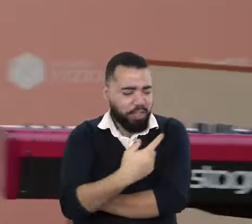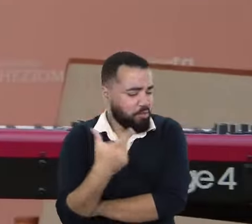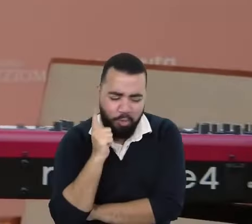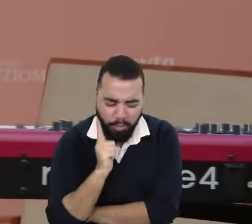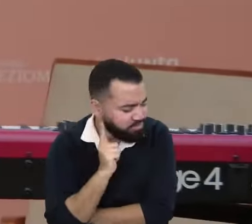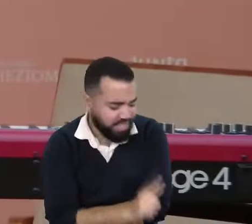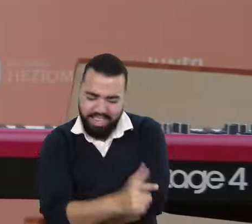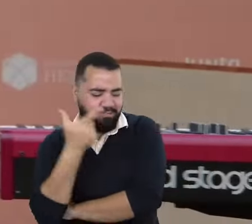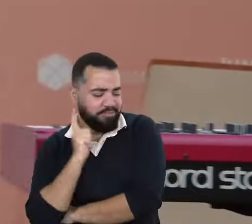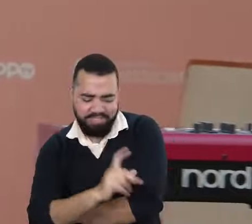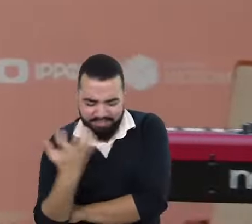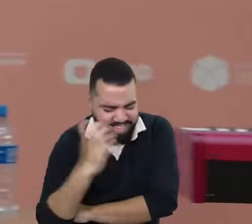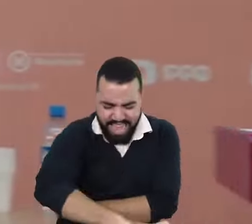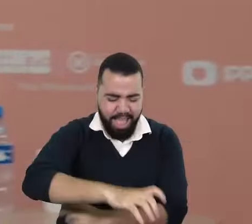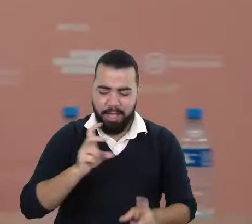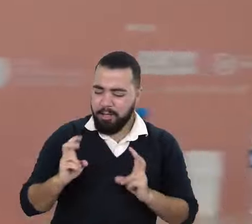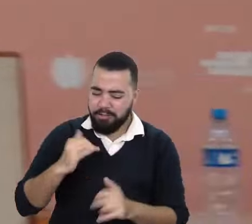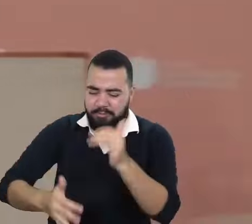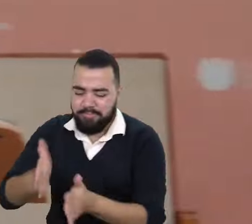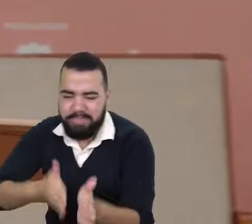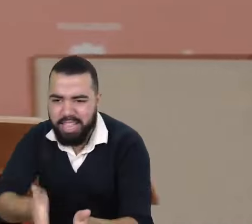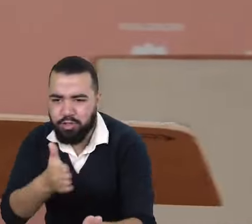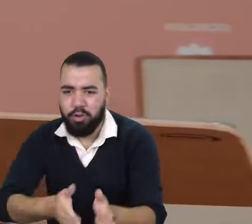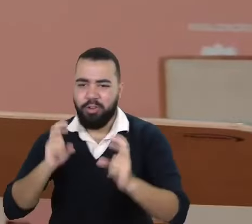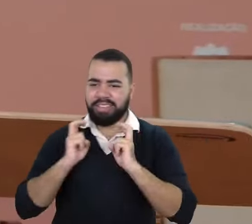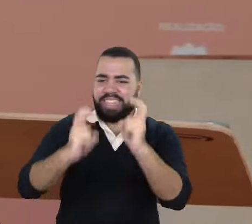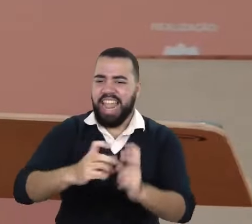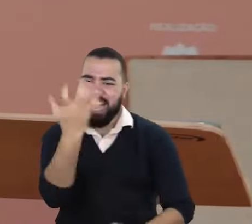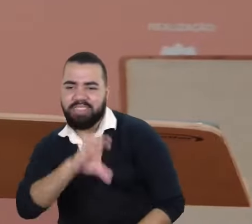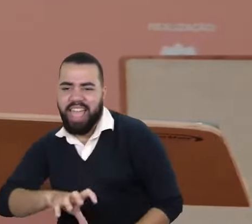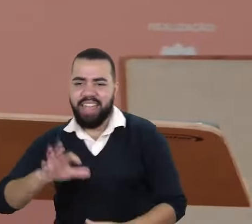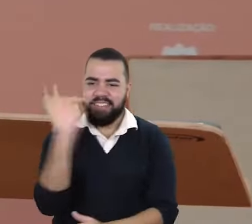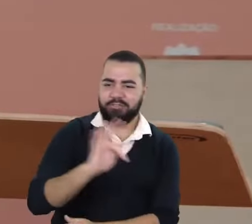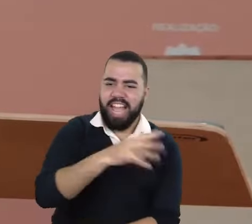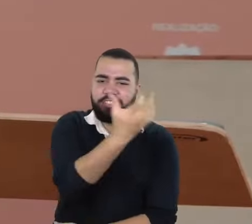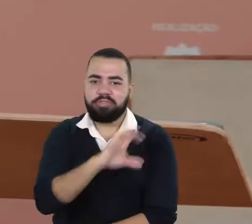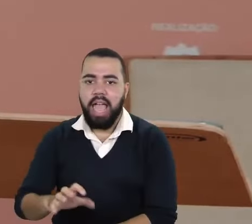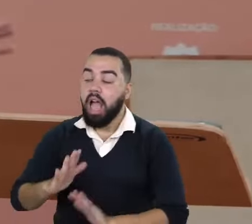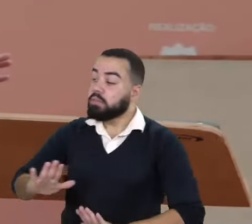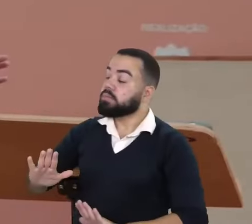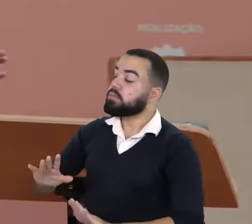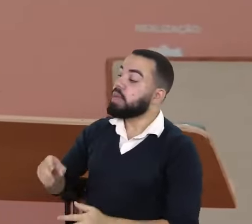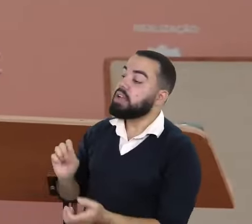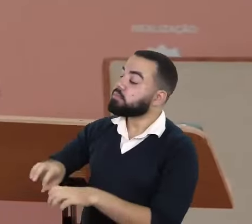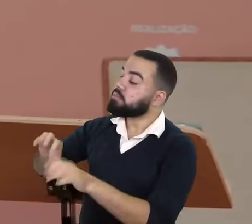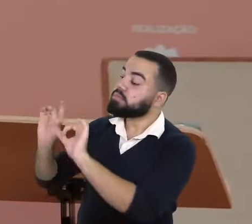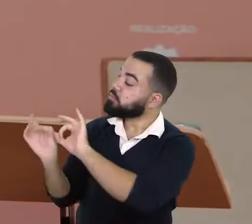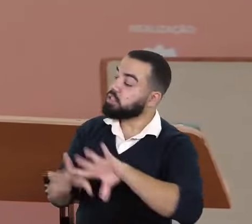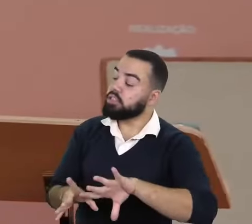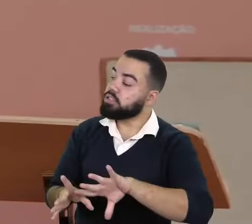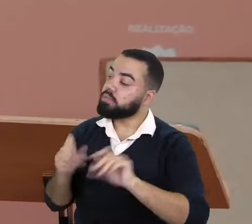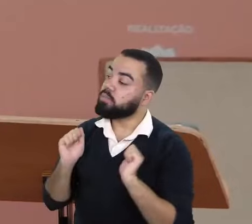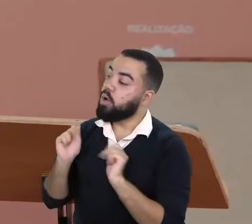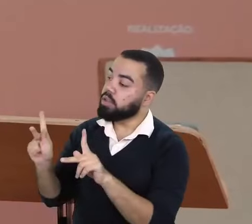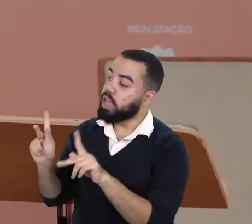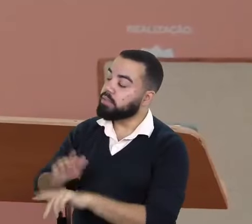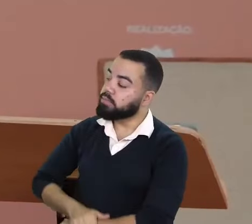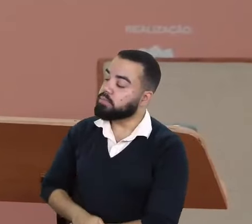para mim, não quero pegar trem, não quero pegar metrô, não quero ir para essa faculdade, não gosto desse negócio. A Cláudia falou, tranca, tá tudo bem. Aí